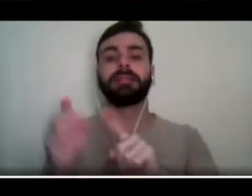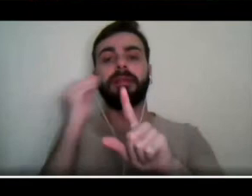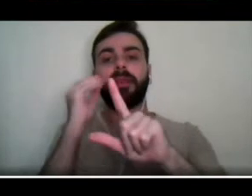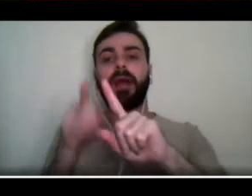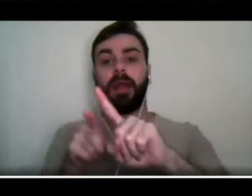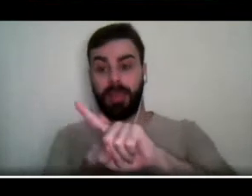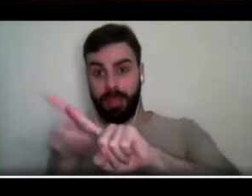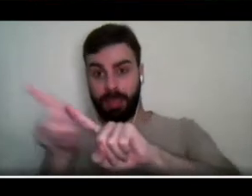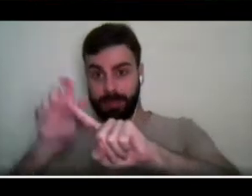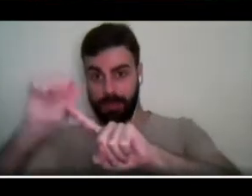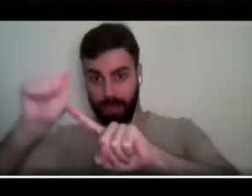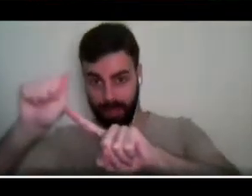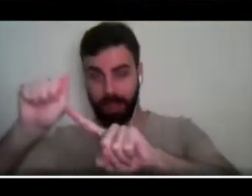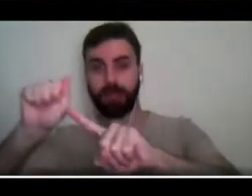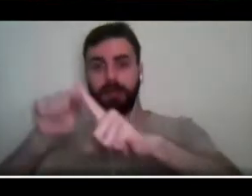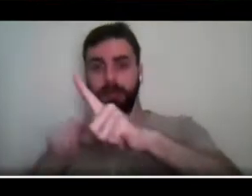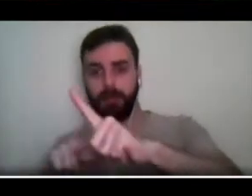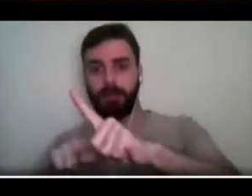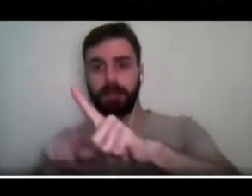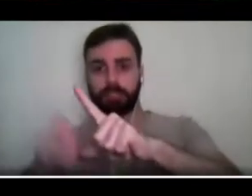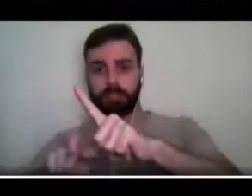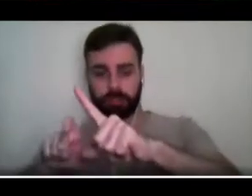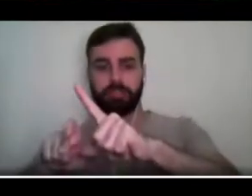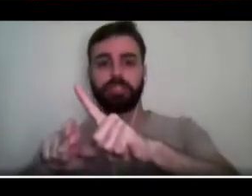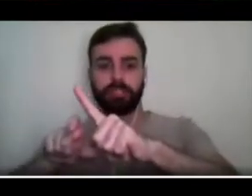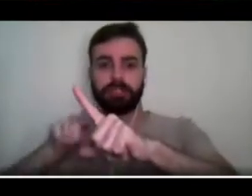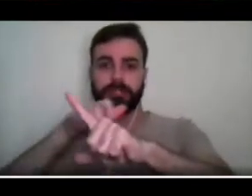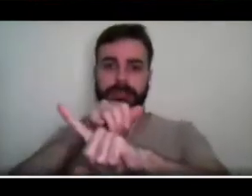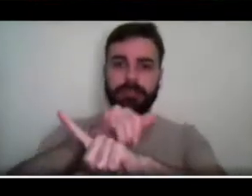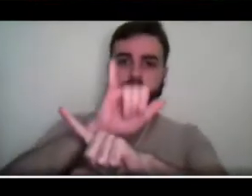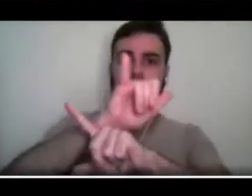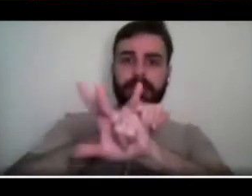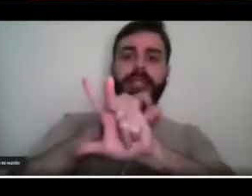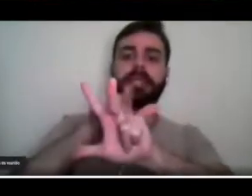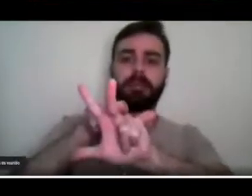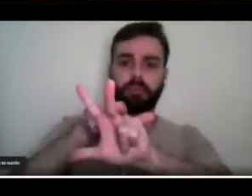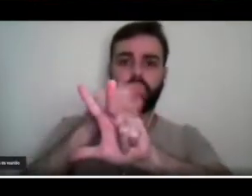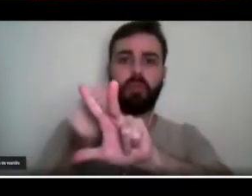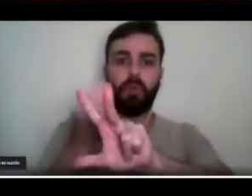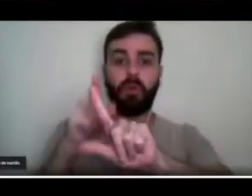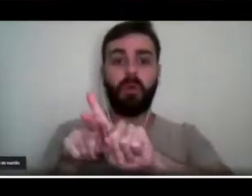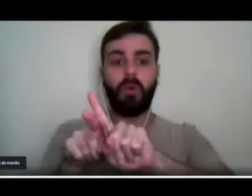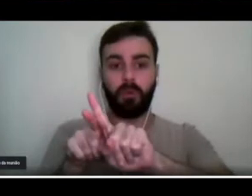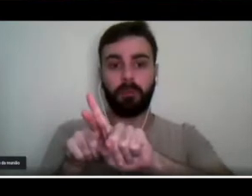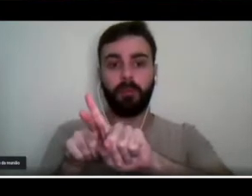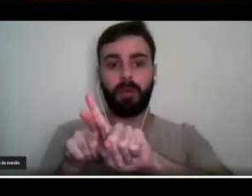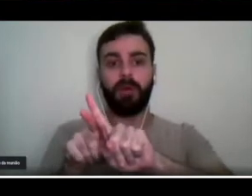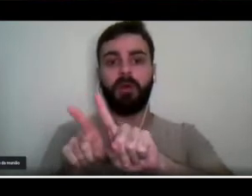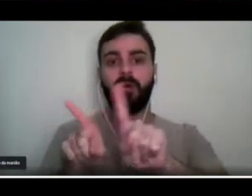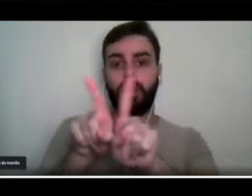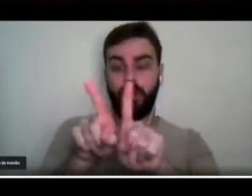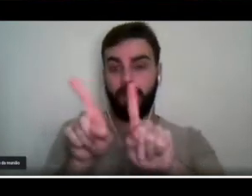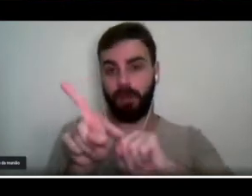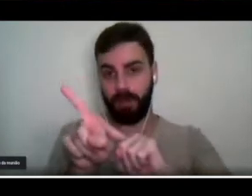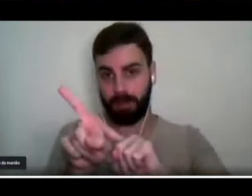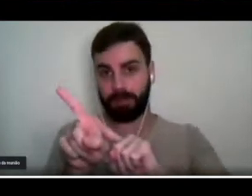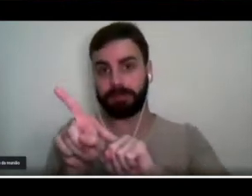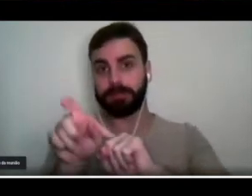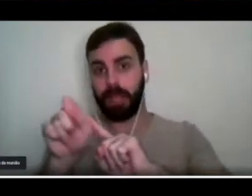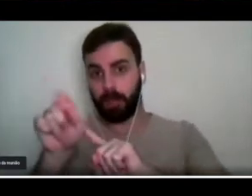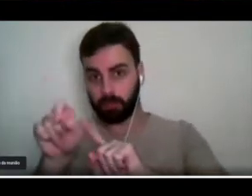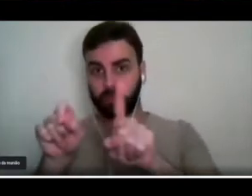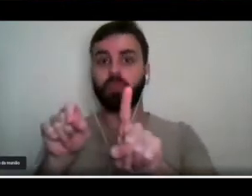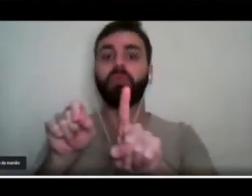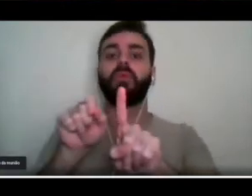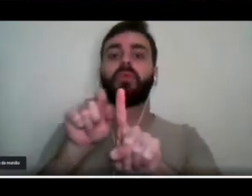decomposição em dois vetores, sendo que um deles é paralelo à velocidade e o outro